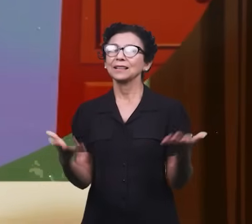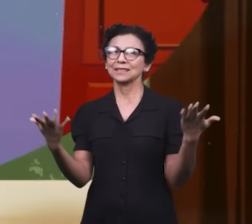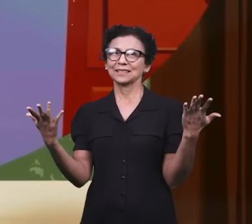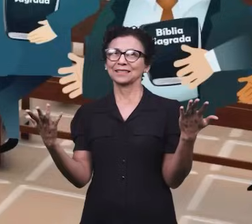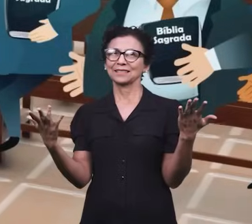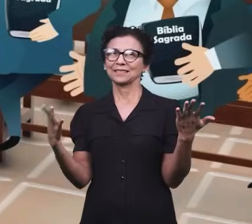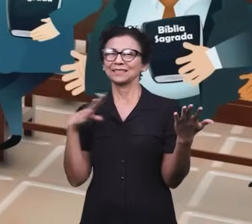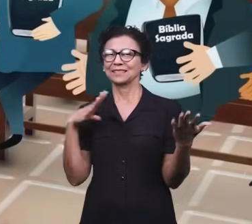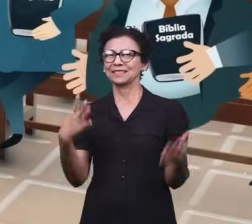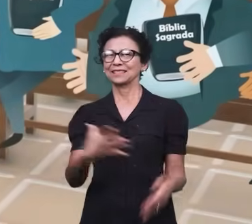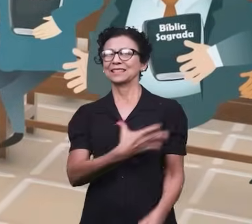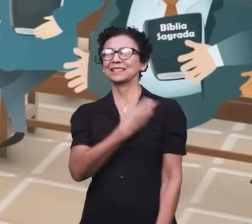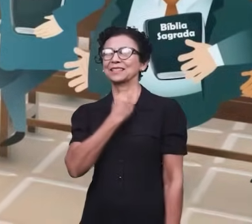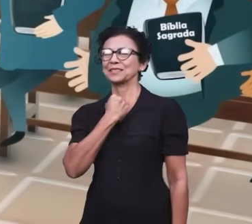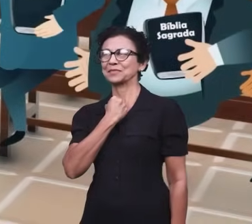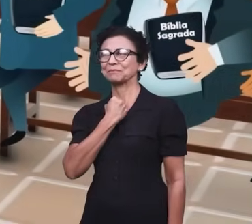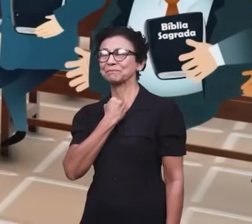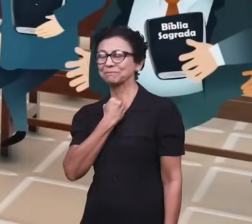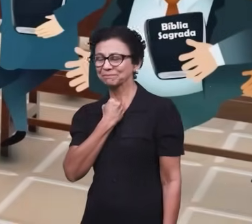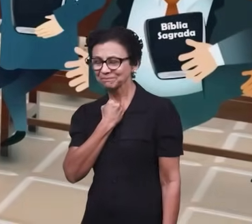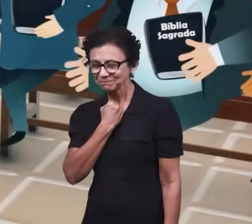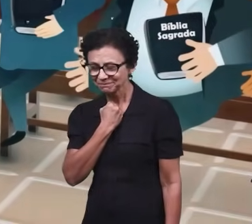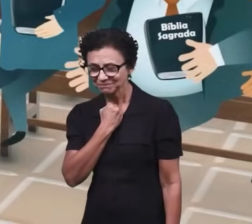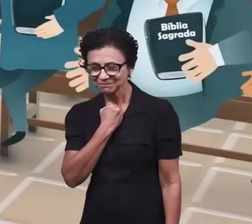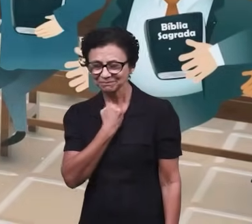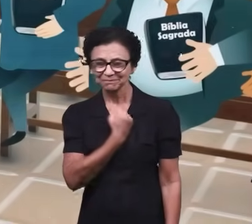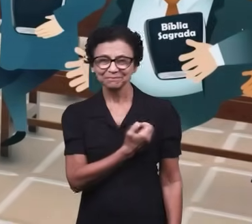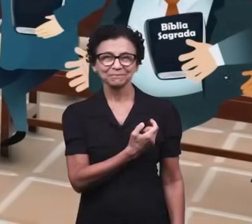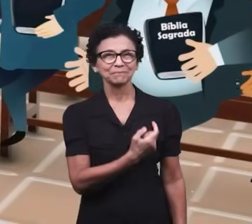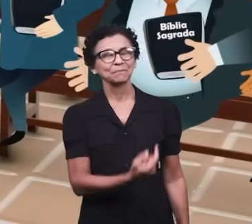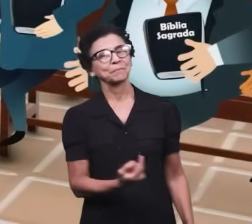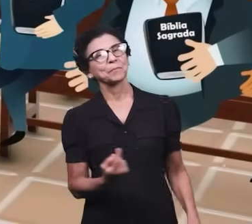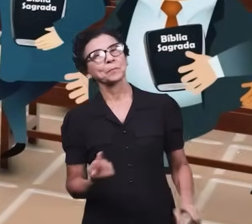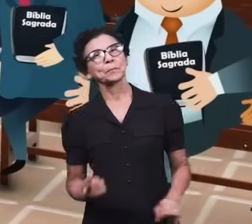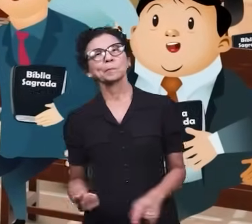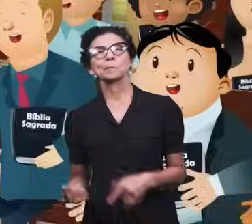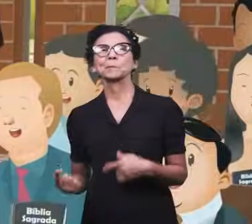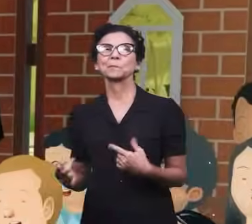paz, nele há salvação.